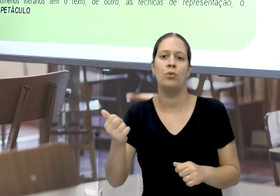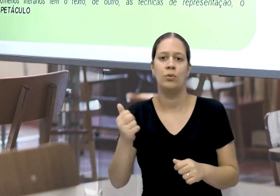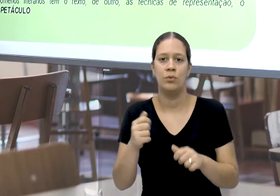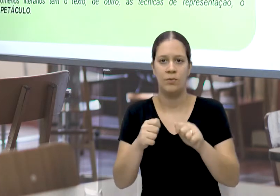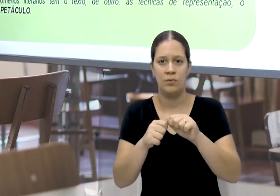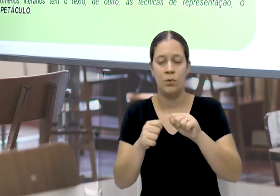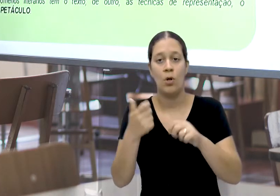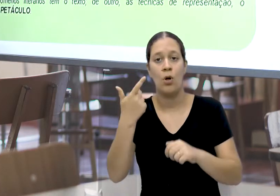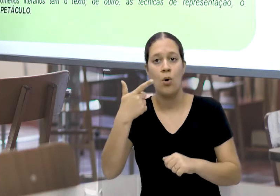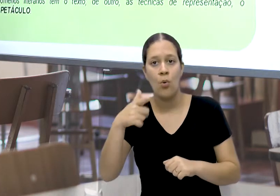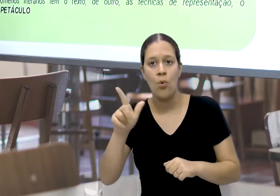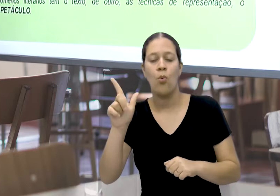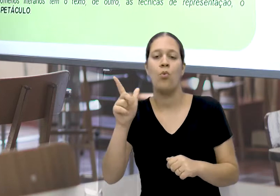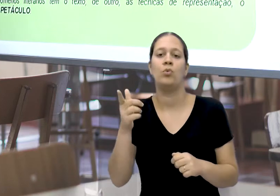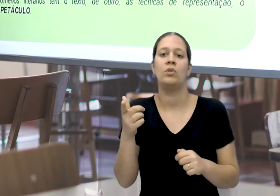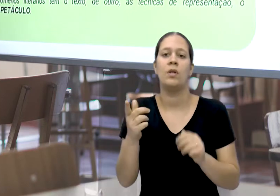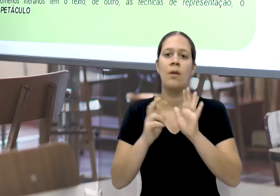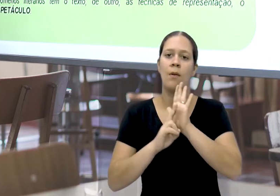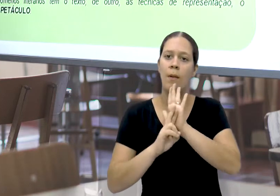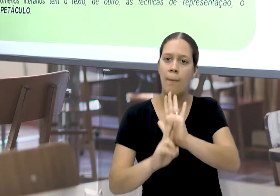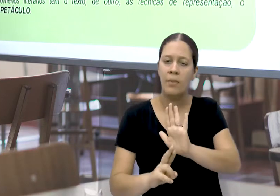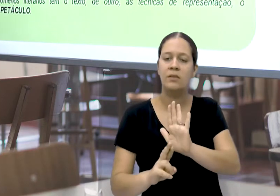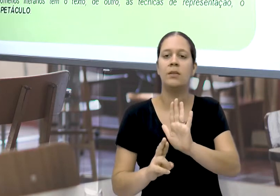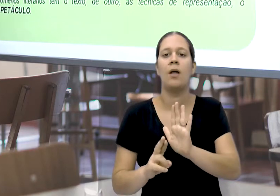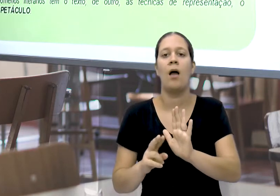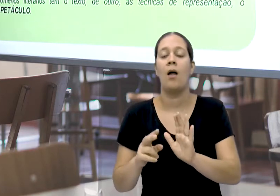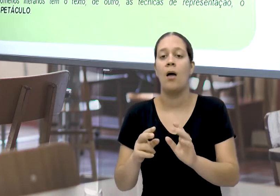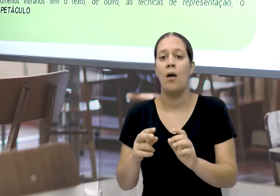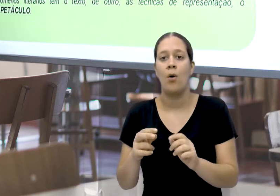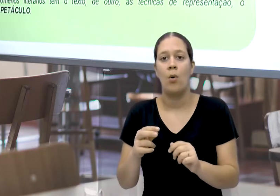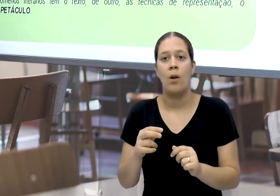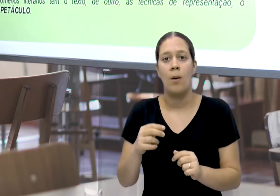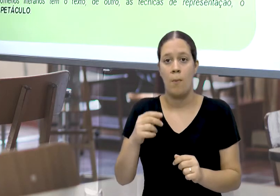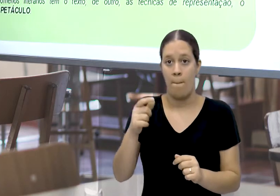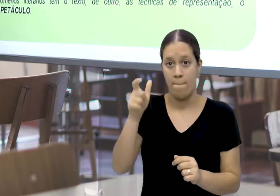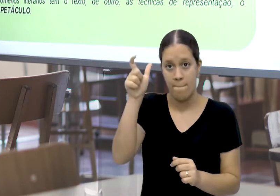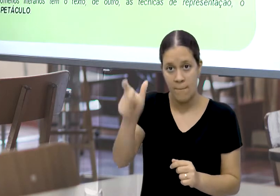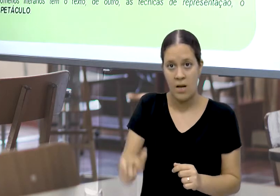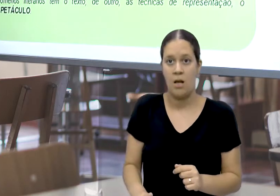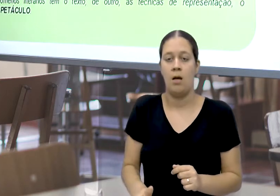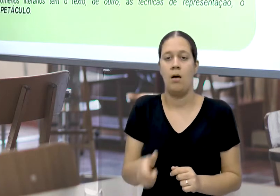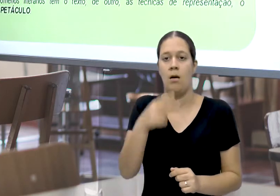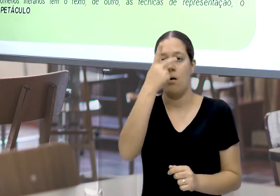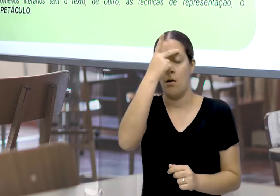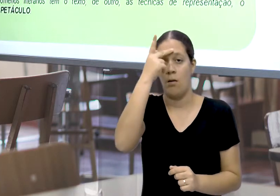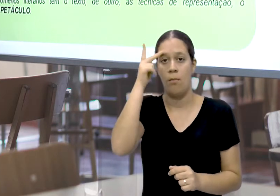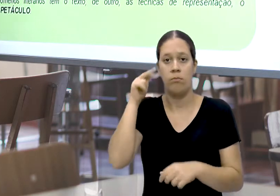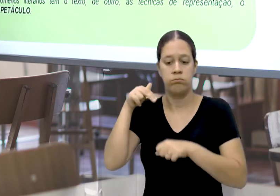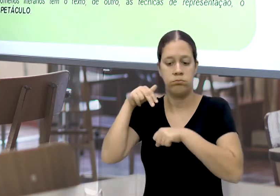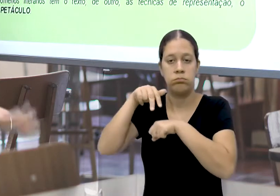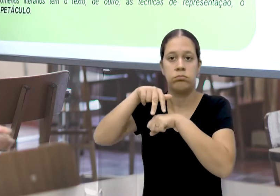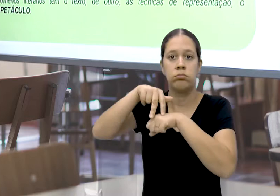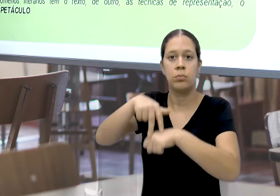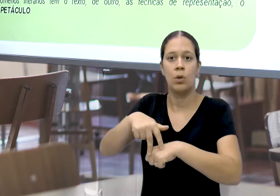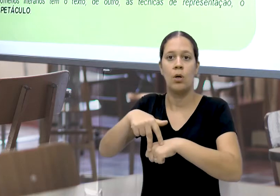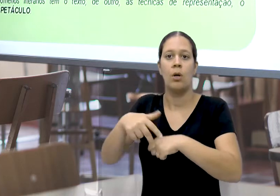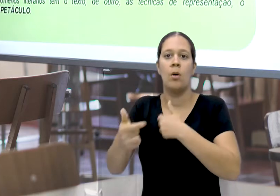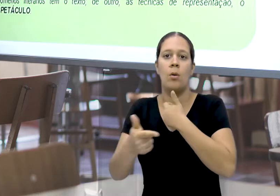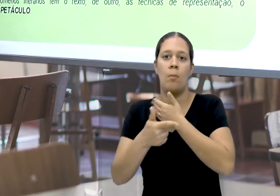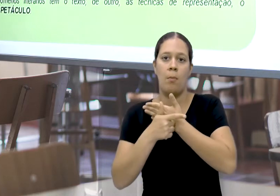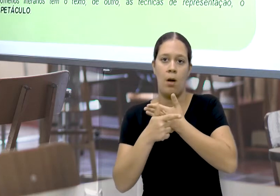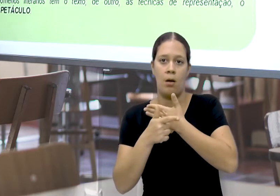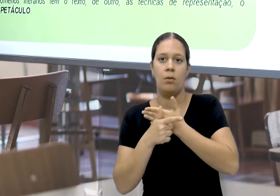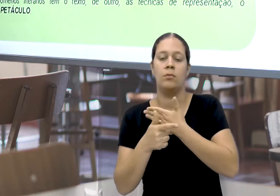Personagem é uma figura que existe e pode ser representada por qualquer pessoa. Eu, você, tua professora, teu amigo da sala, tua